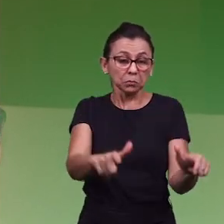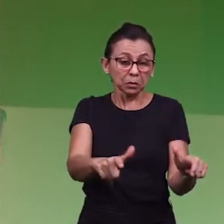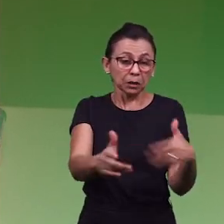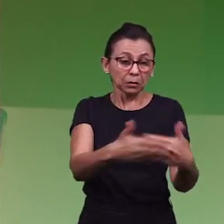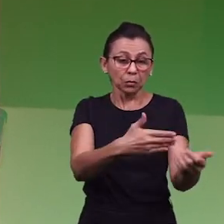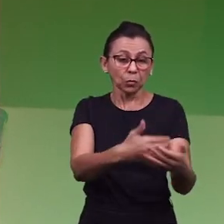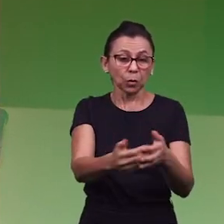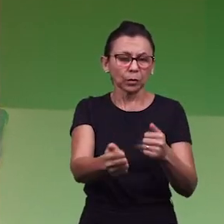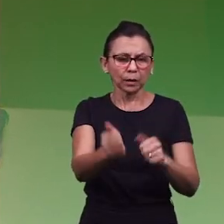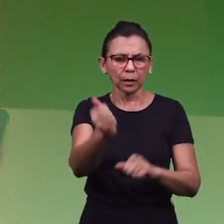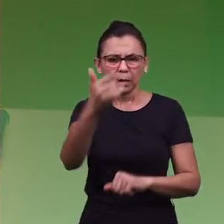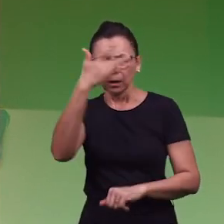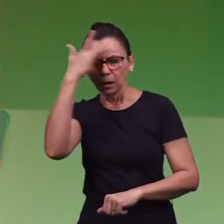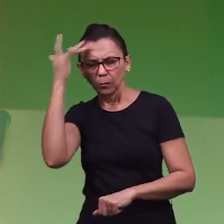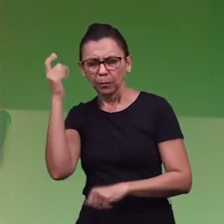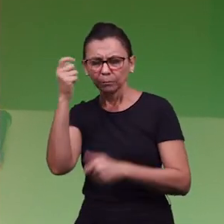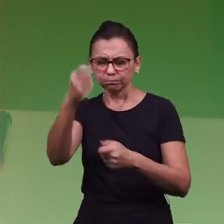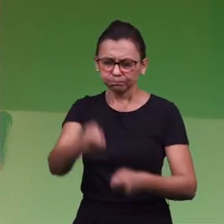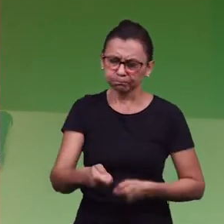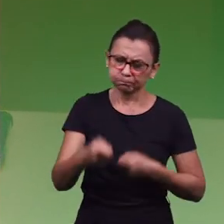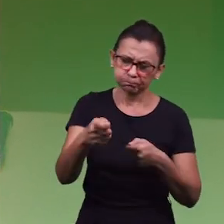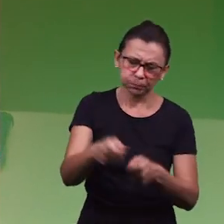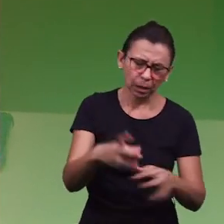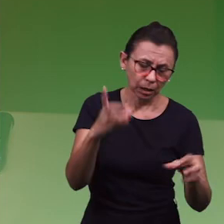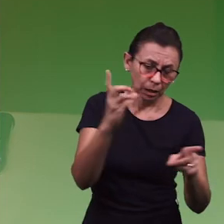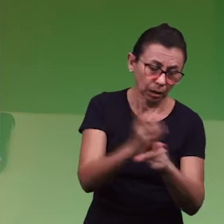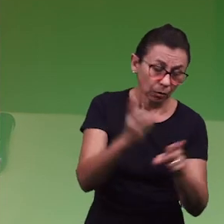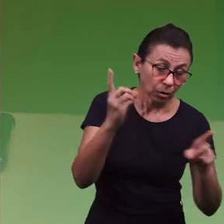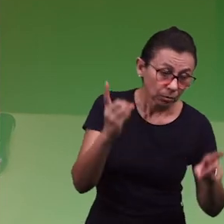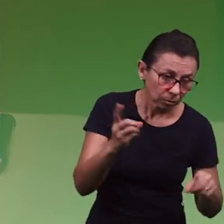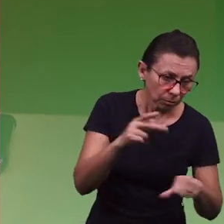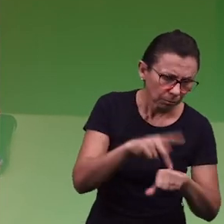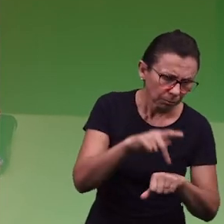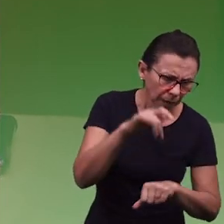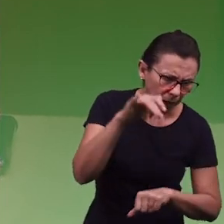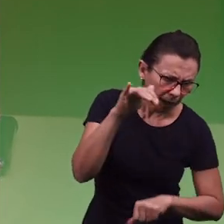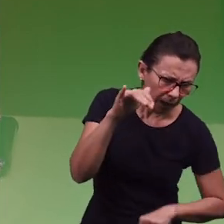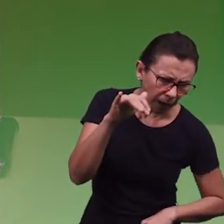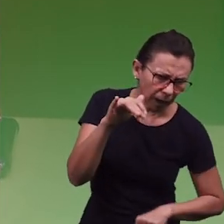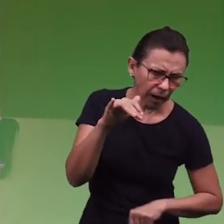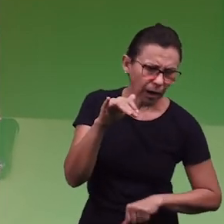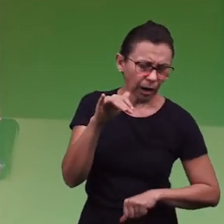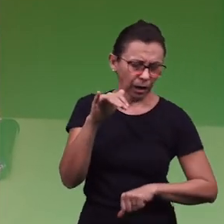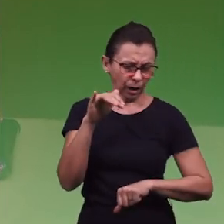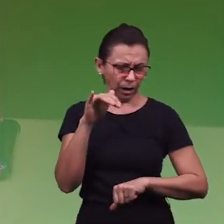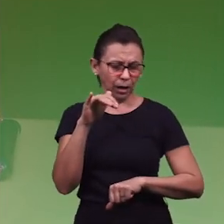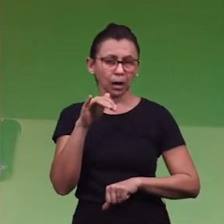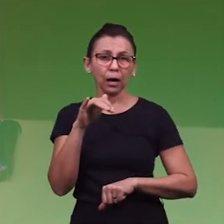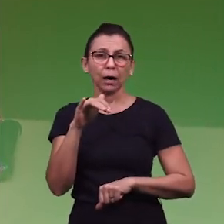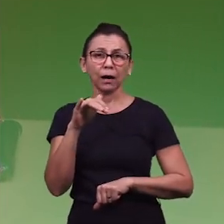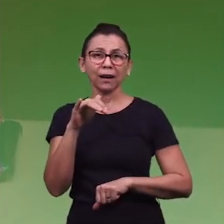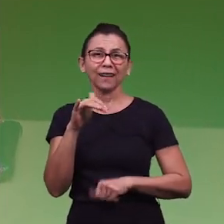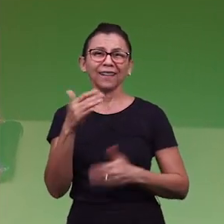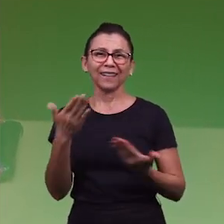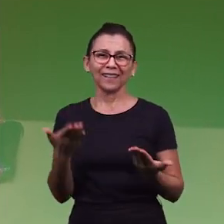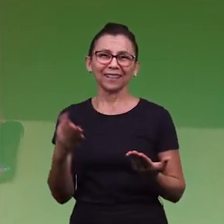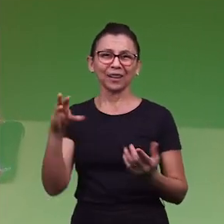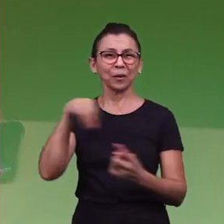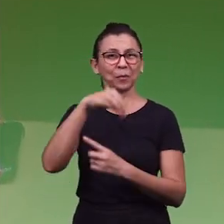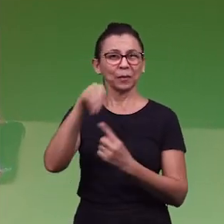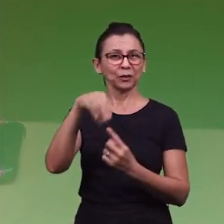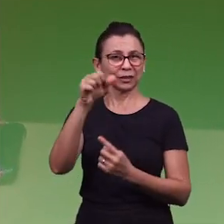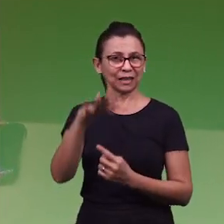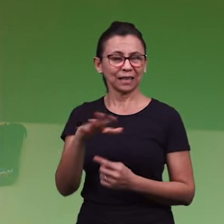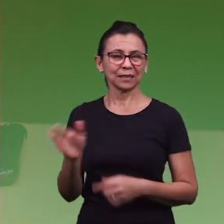mas alguém achou, né? E esse tesouro, ele é um achado, né? Ele é uma coisa extremamente valiosa para nós. Você